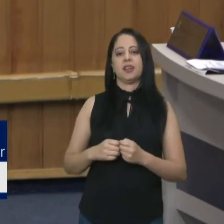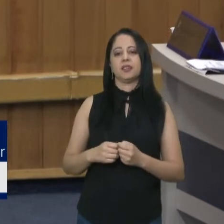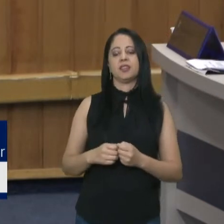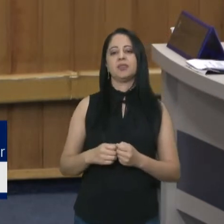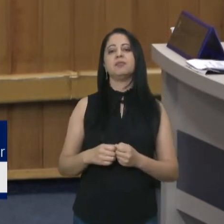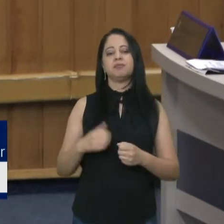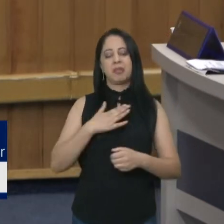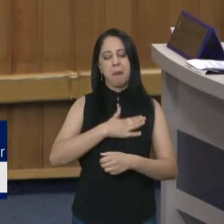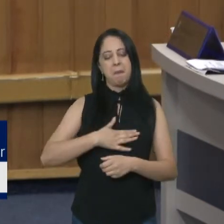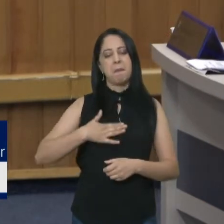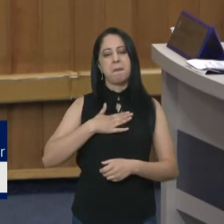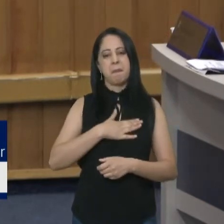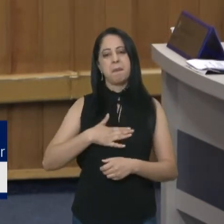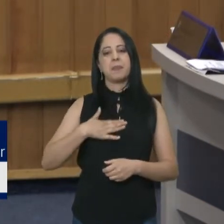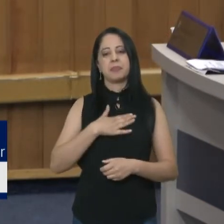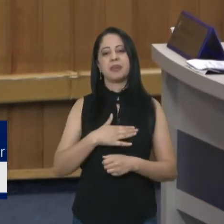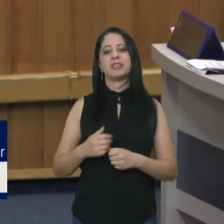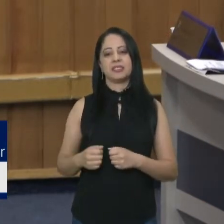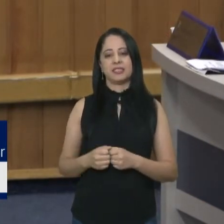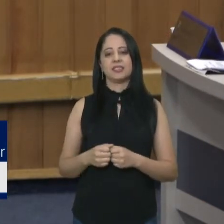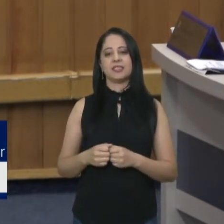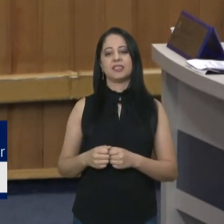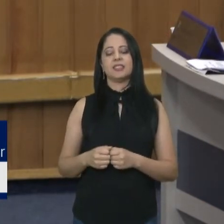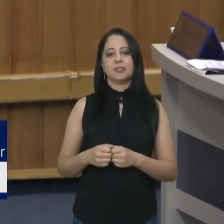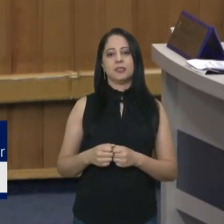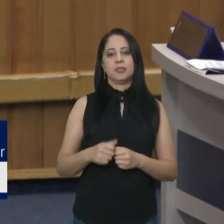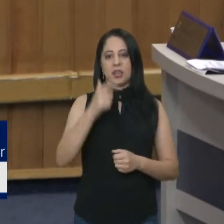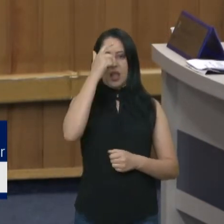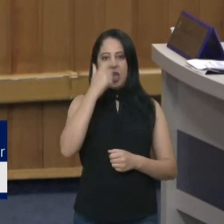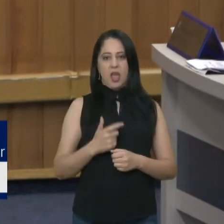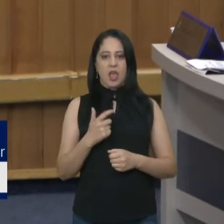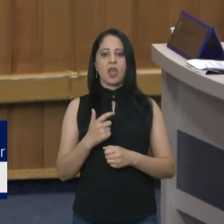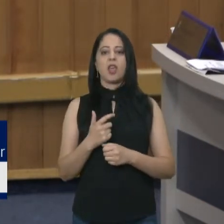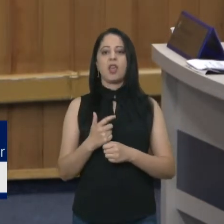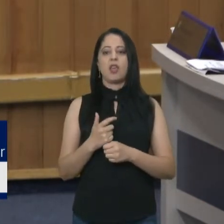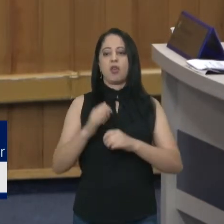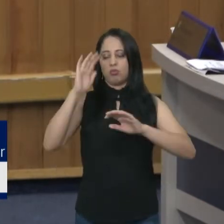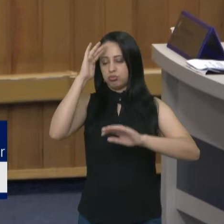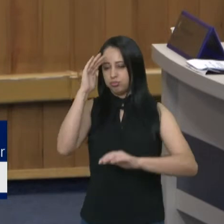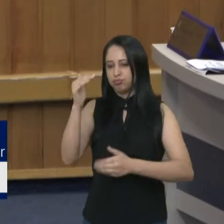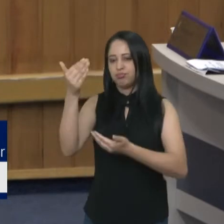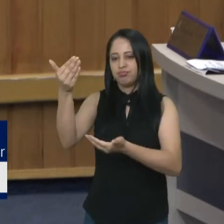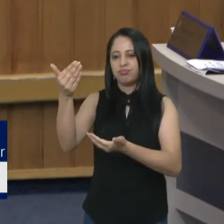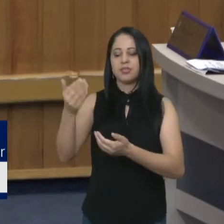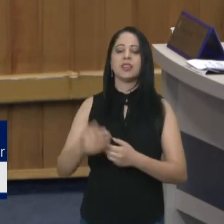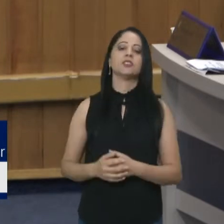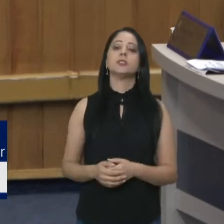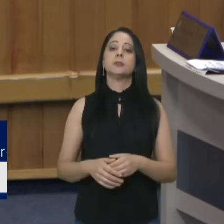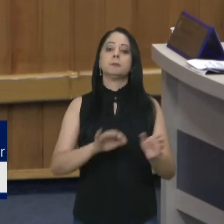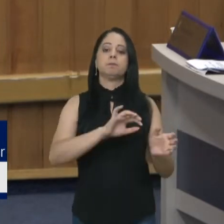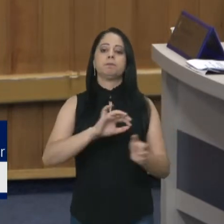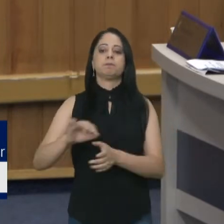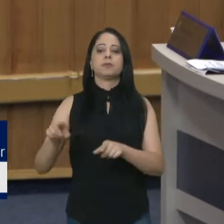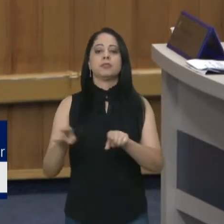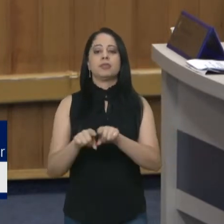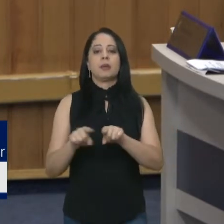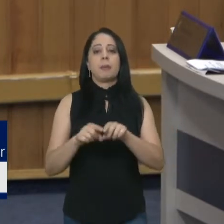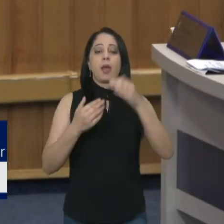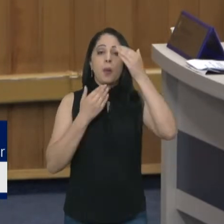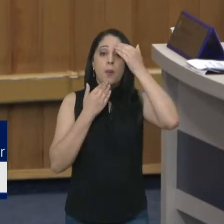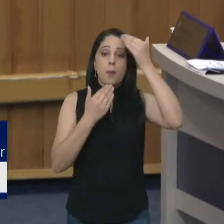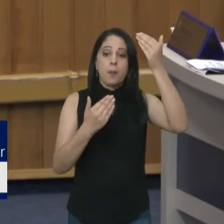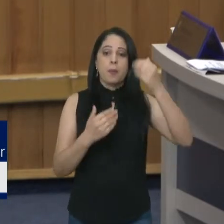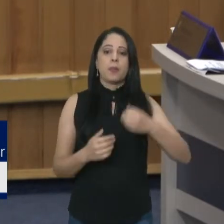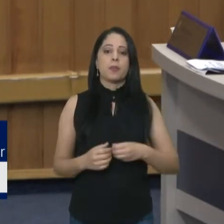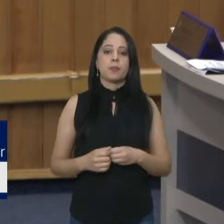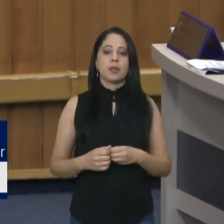honra estar aí comandando essa homenagem à Vossa Excelência. E também, senhor presidente, eu quero agradecer também